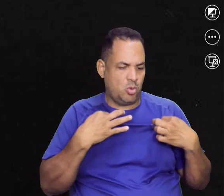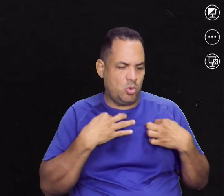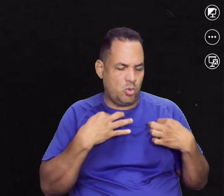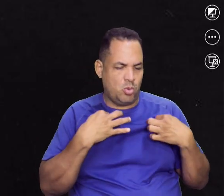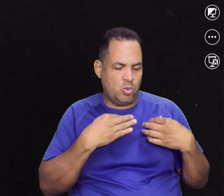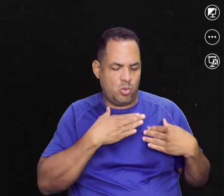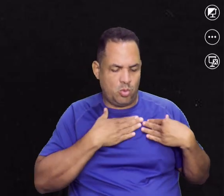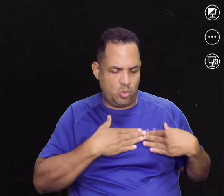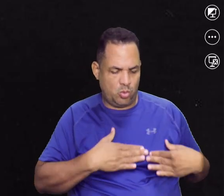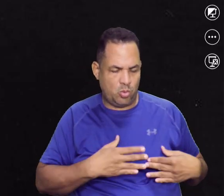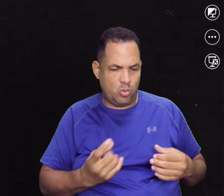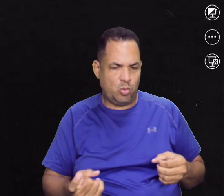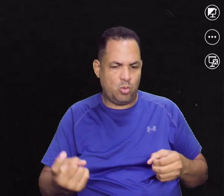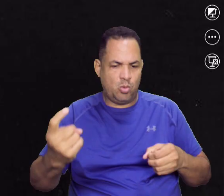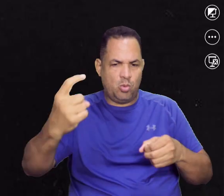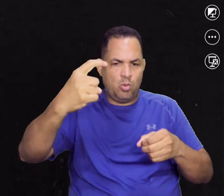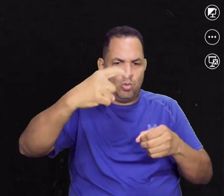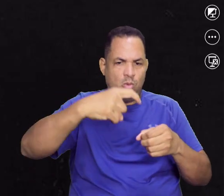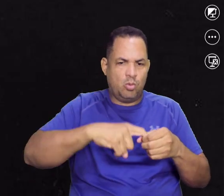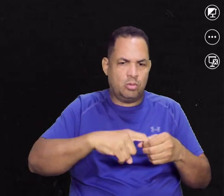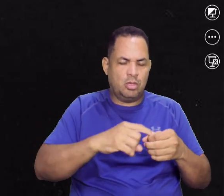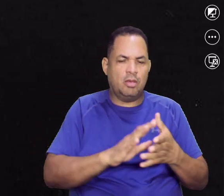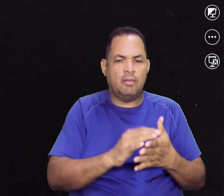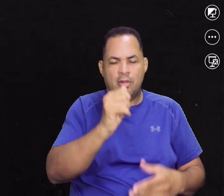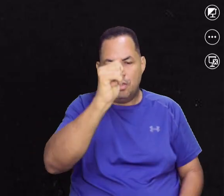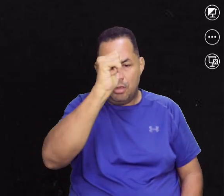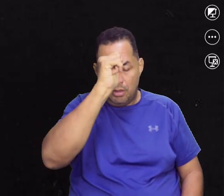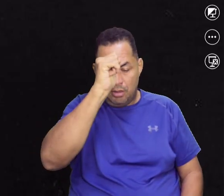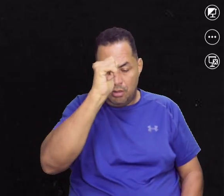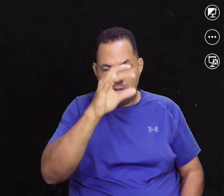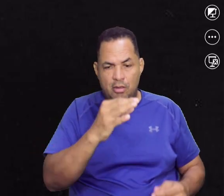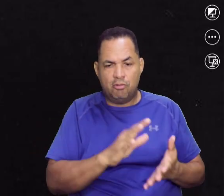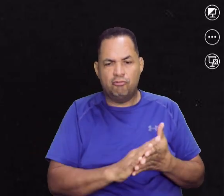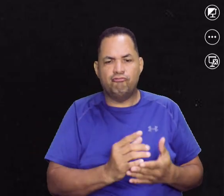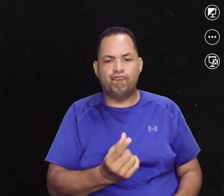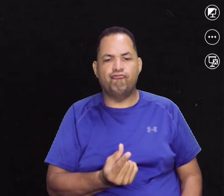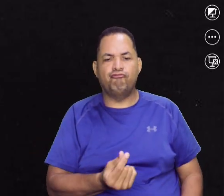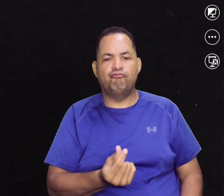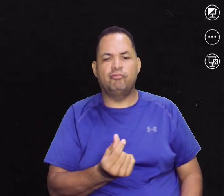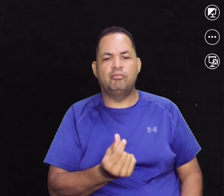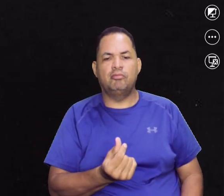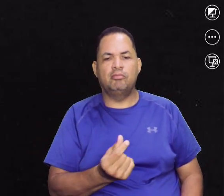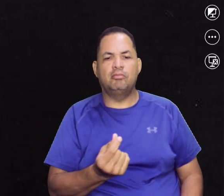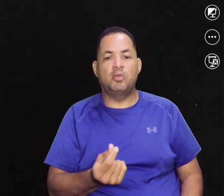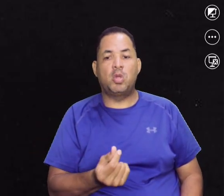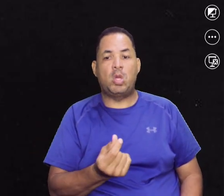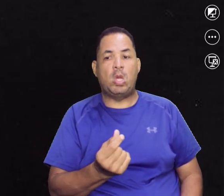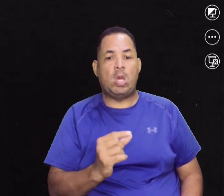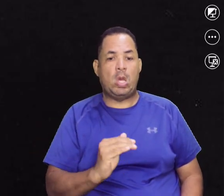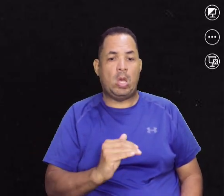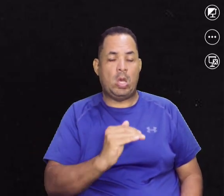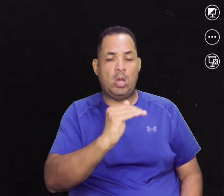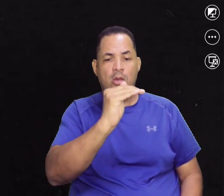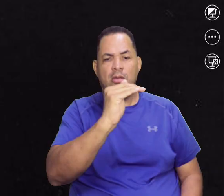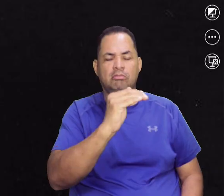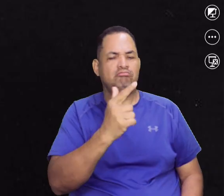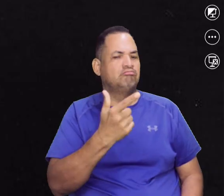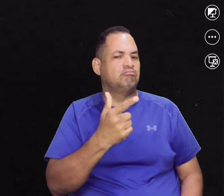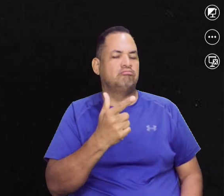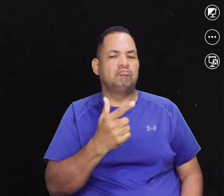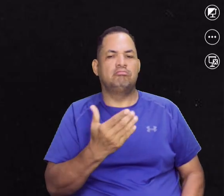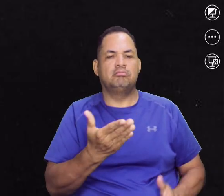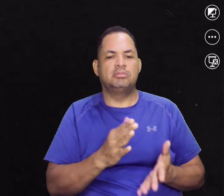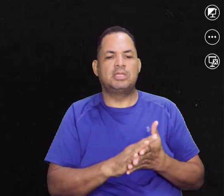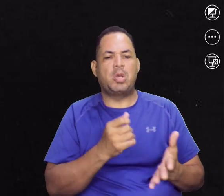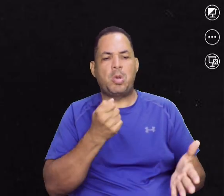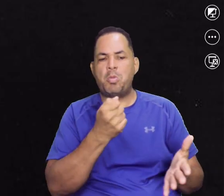esse tecido voltava novamente para a Índia, só que com um valor altíssimo. Então, muitas pessoas não tinham condições